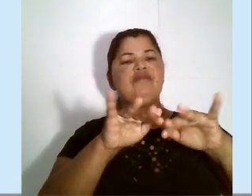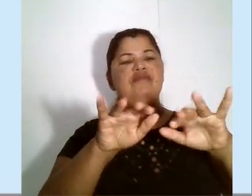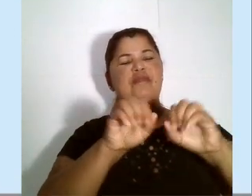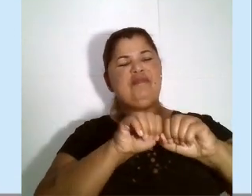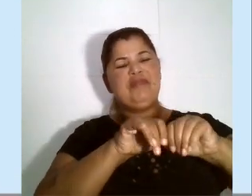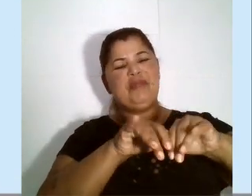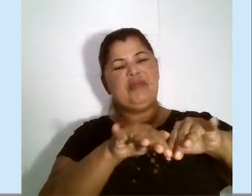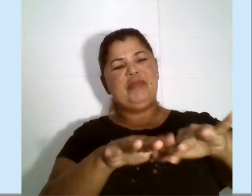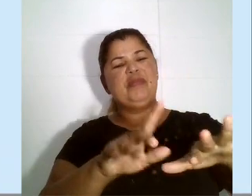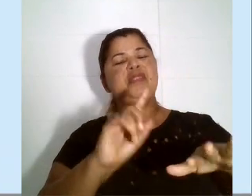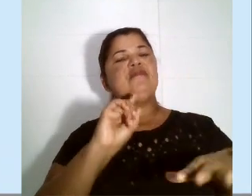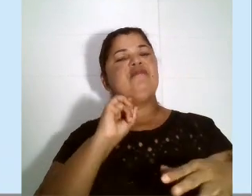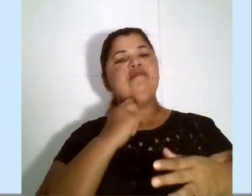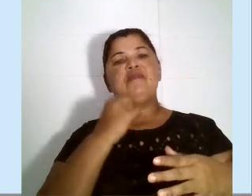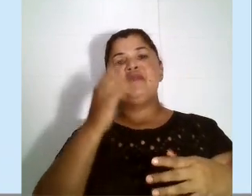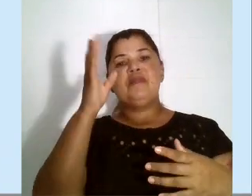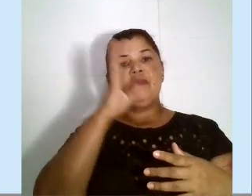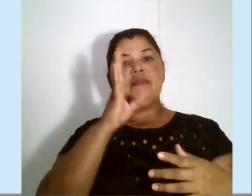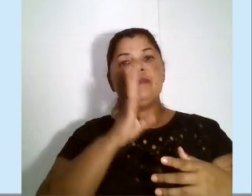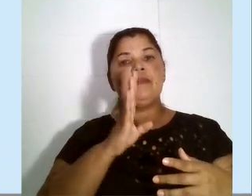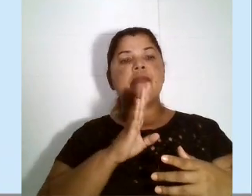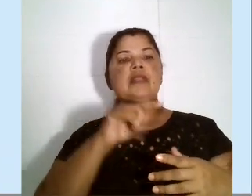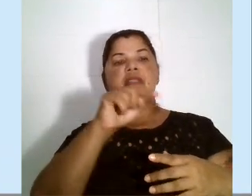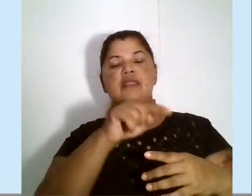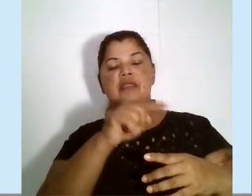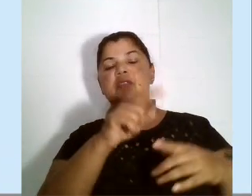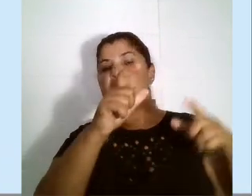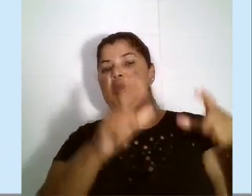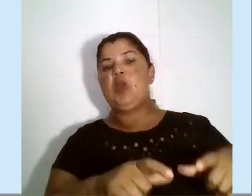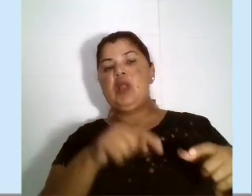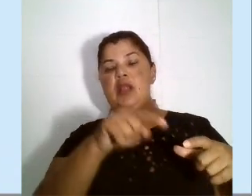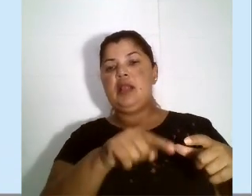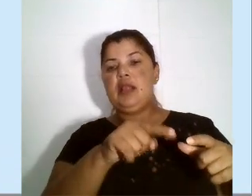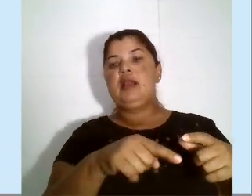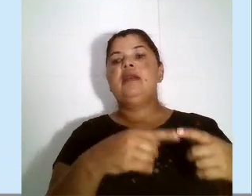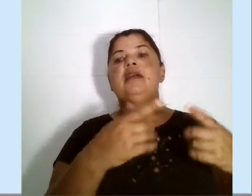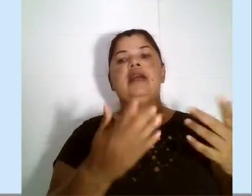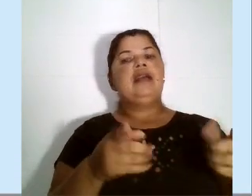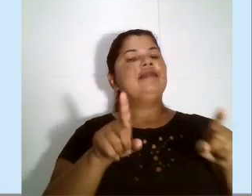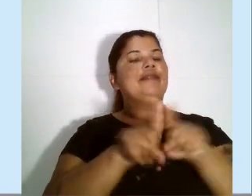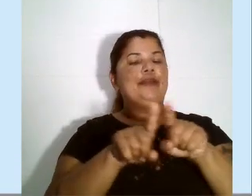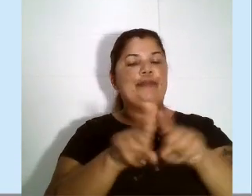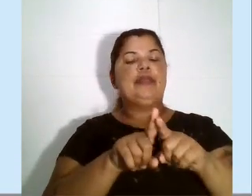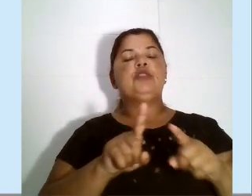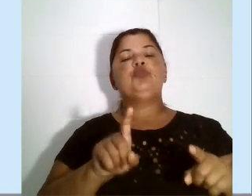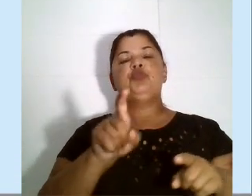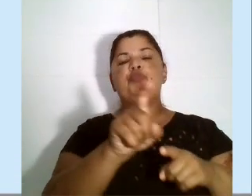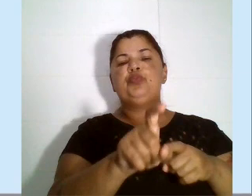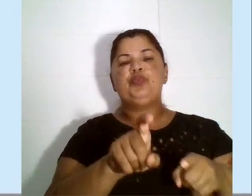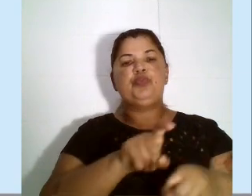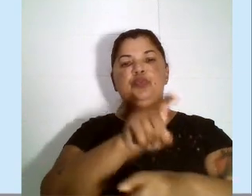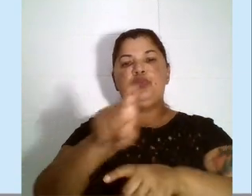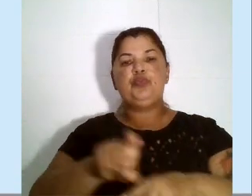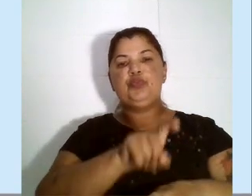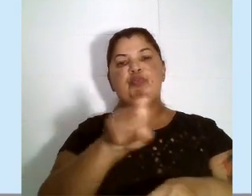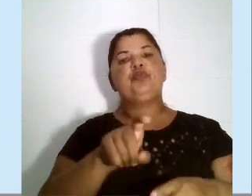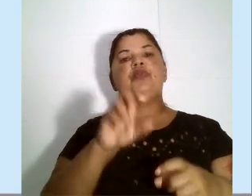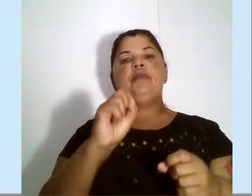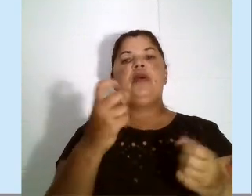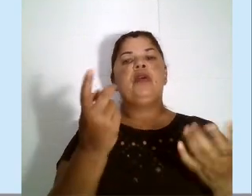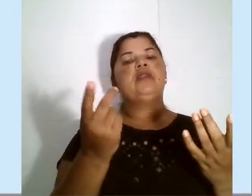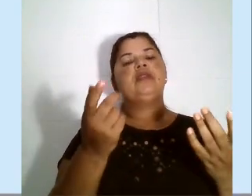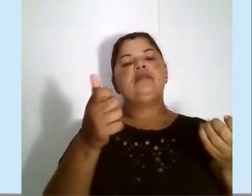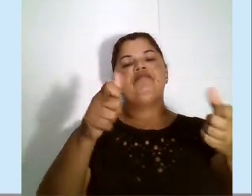do sul do Brasil, a gente também, com o uso da mineração, com o uso de defensivos agrícolas, a gente pode também causar